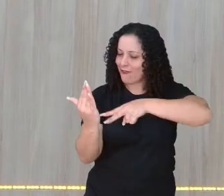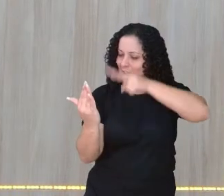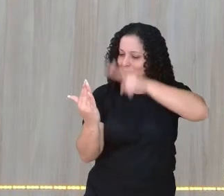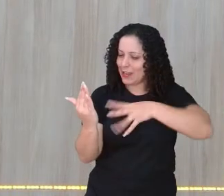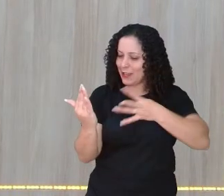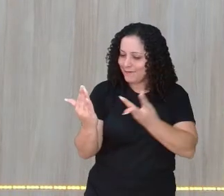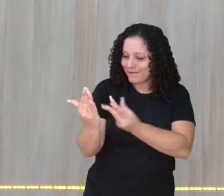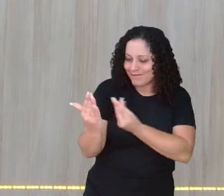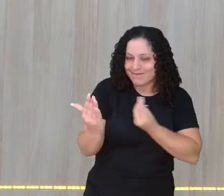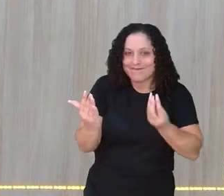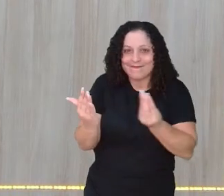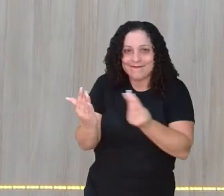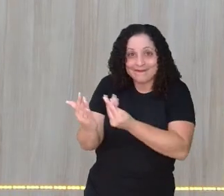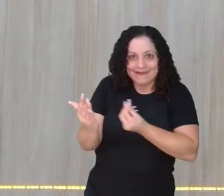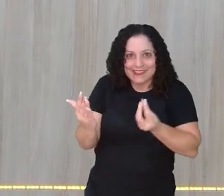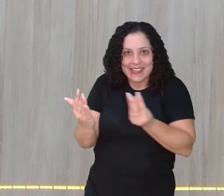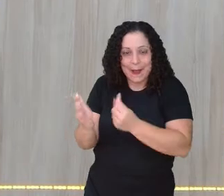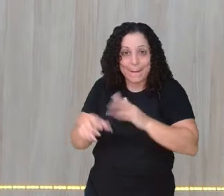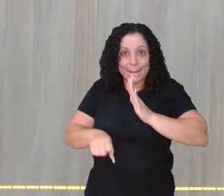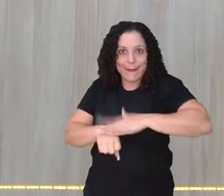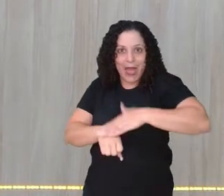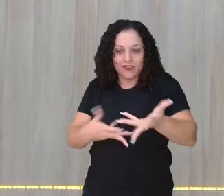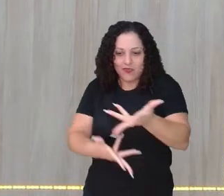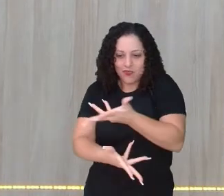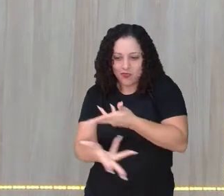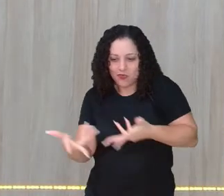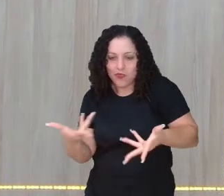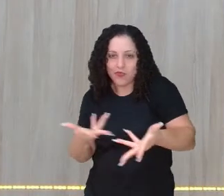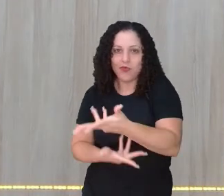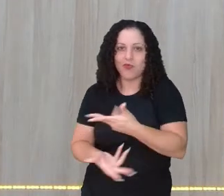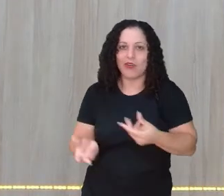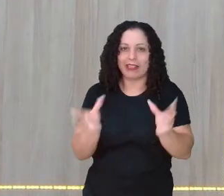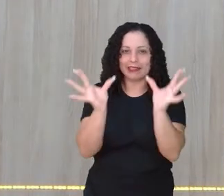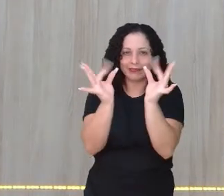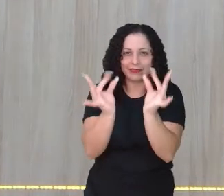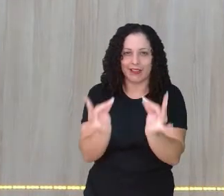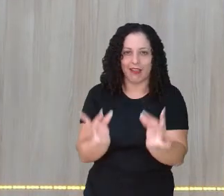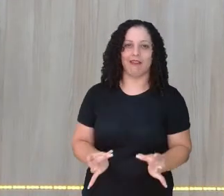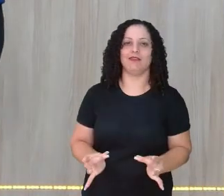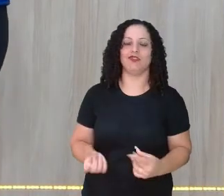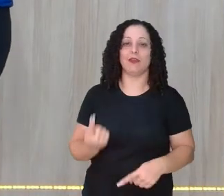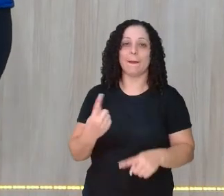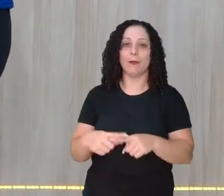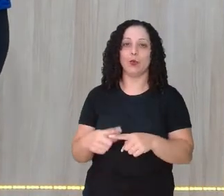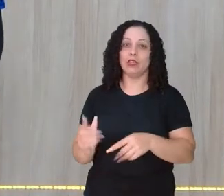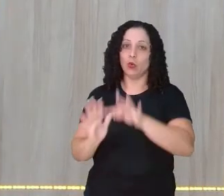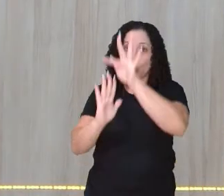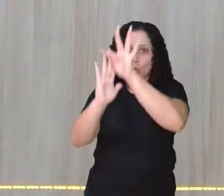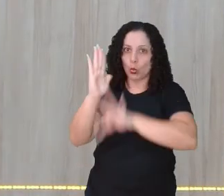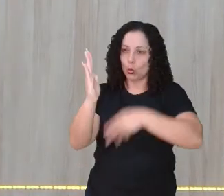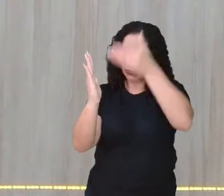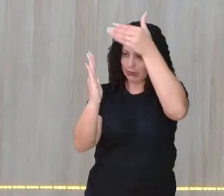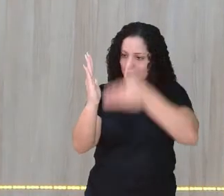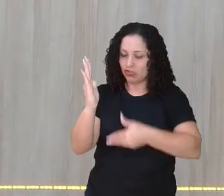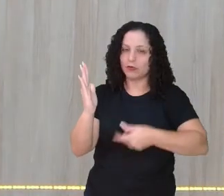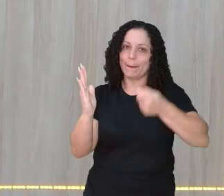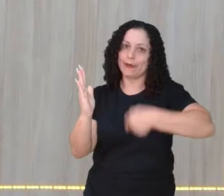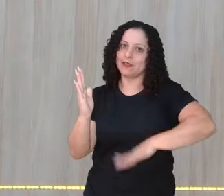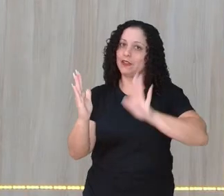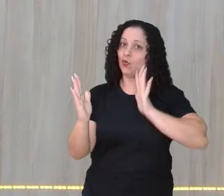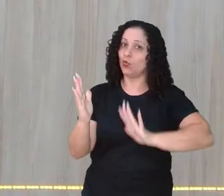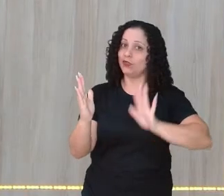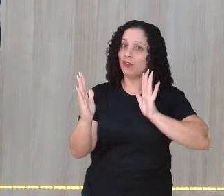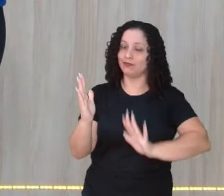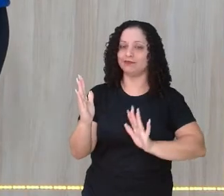mais gostosa, mais harmoniosa, porque o texto ele precisa ter muito cuidado quando a